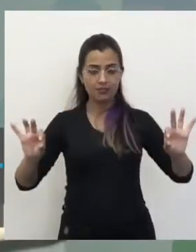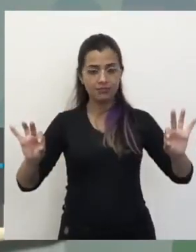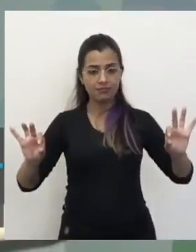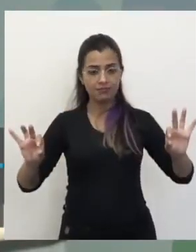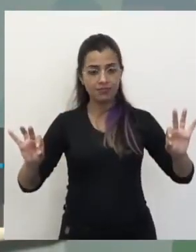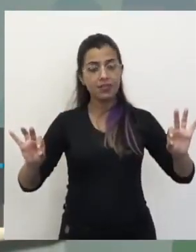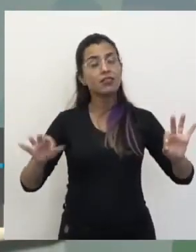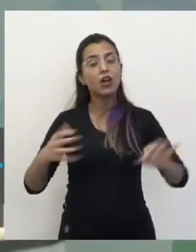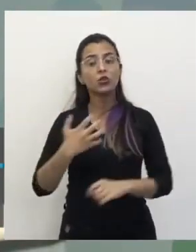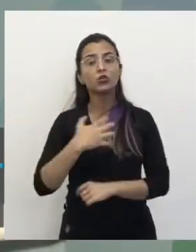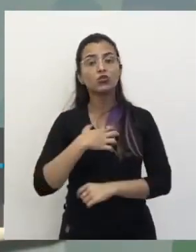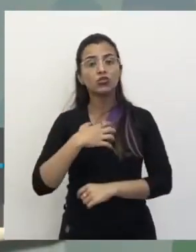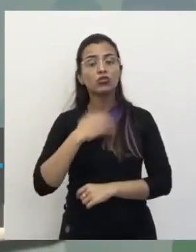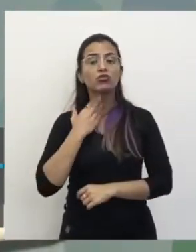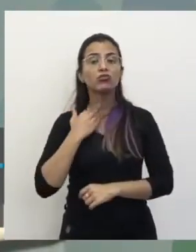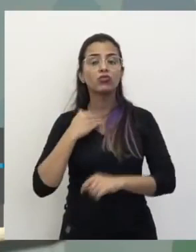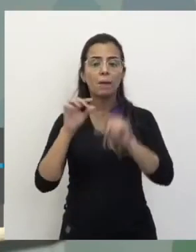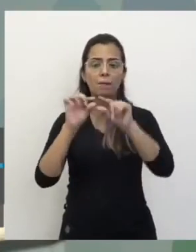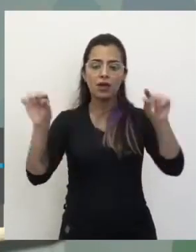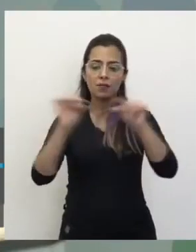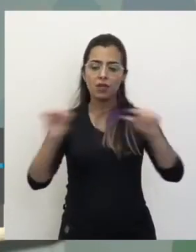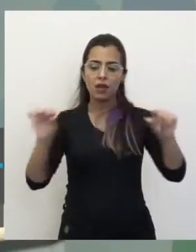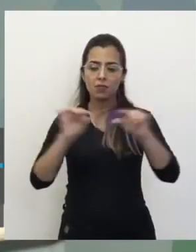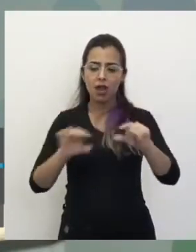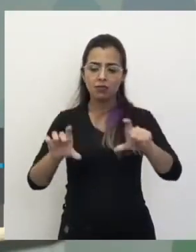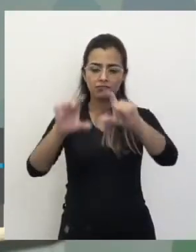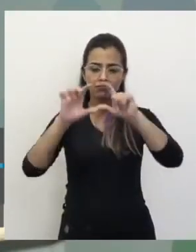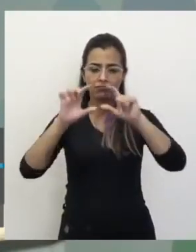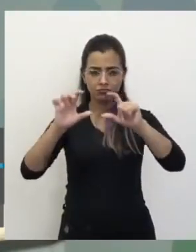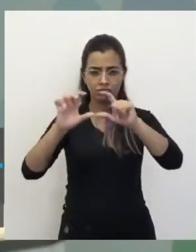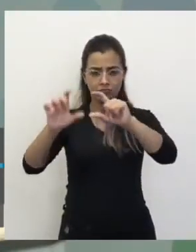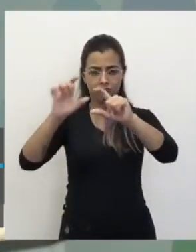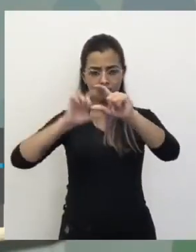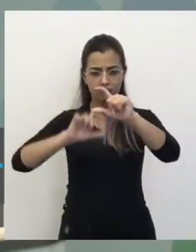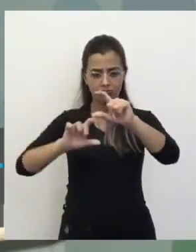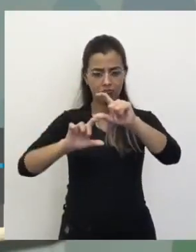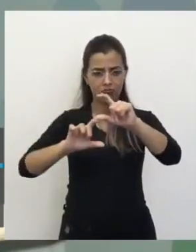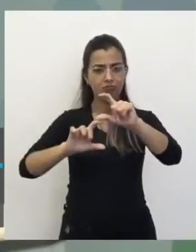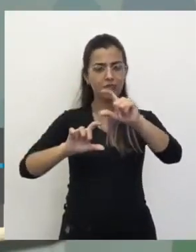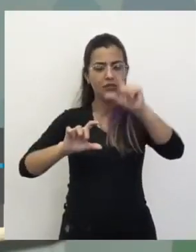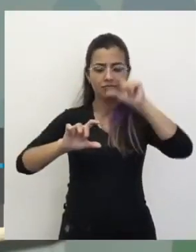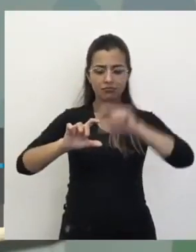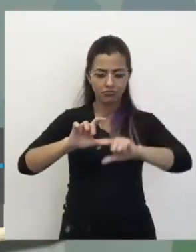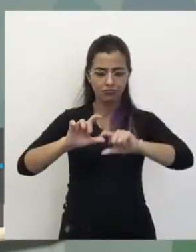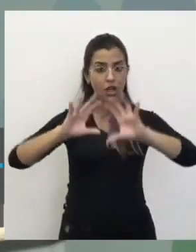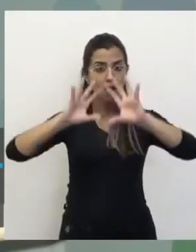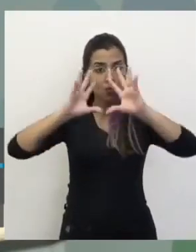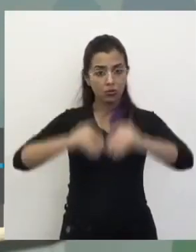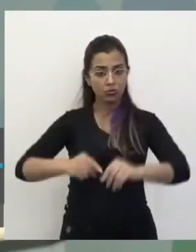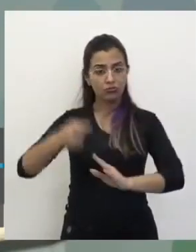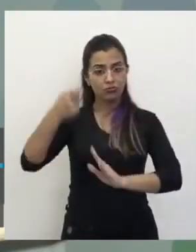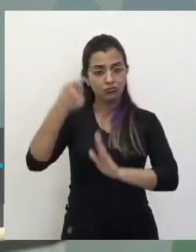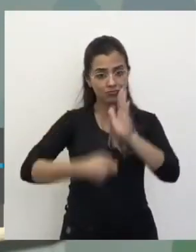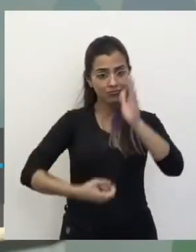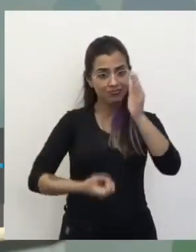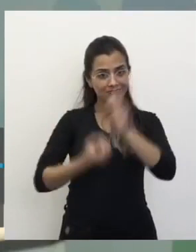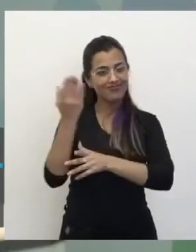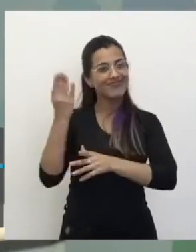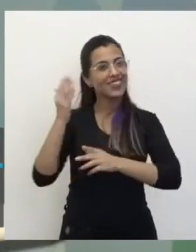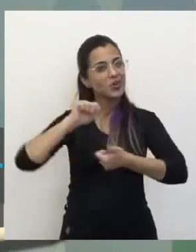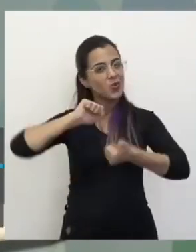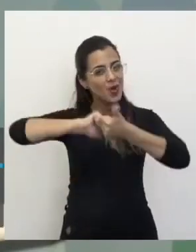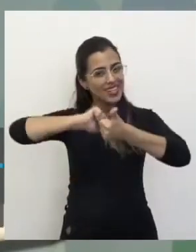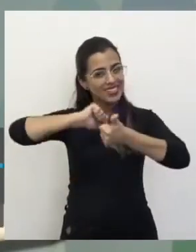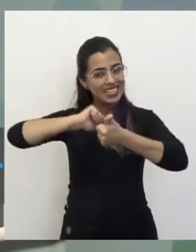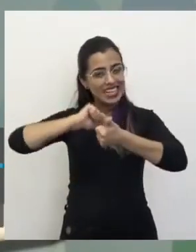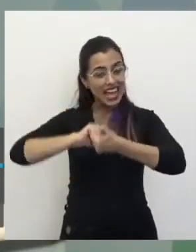você elabora o parágrafo, e um parágrafo ligado ao outro. Aí você consegue passar uma mensagem com qualidade, né? Então é isso que a professora está falando que é importantíssimo na